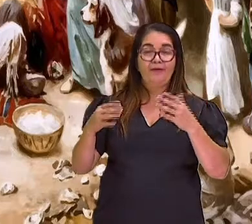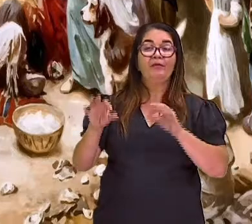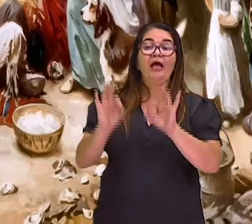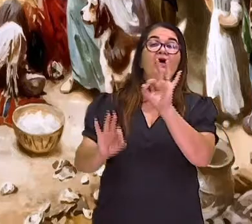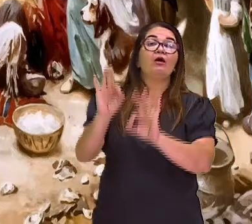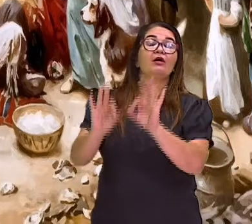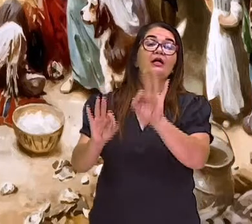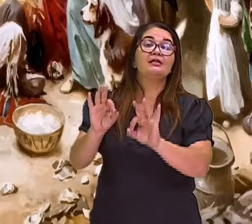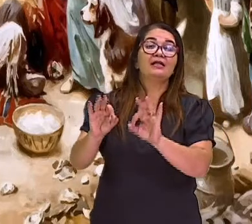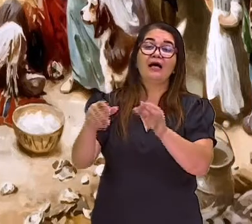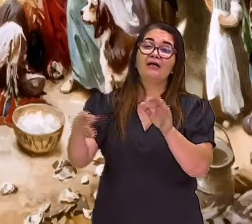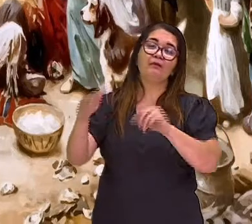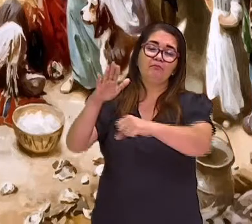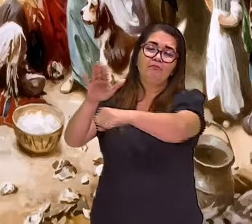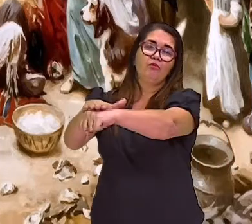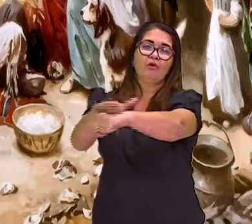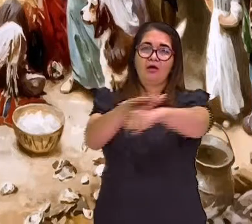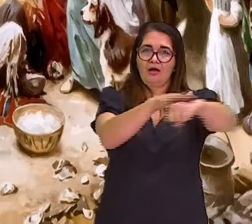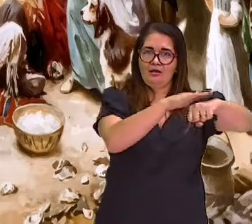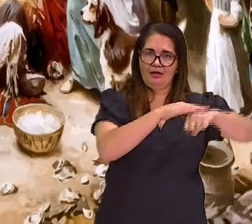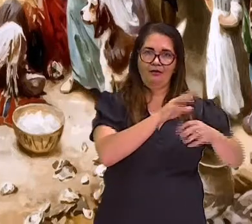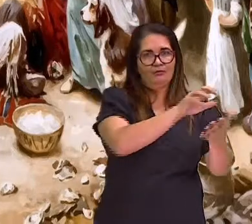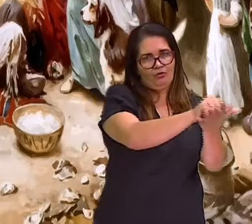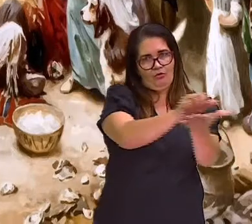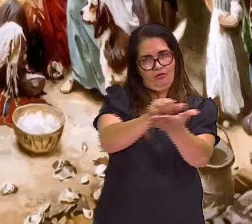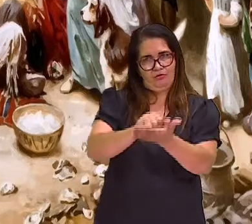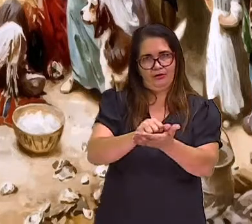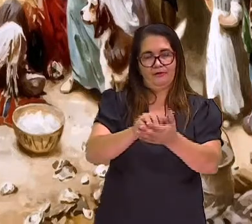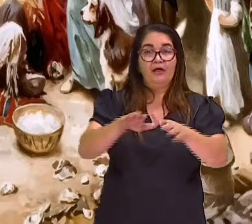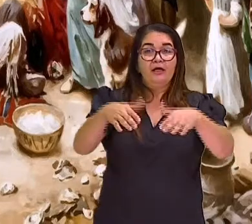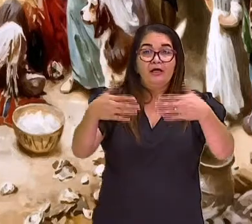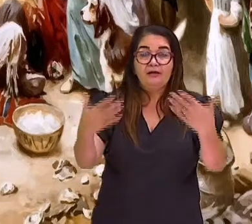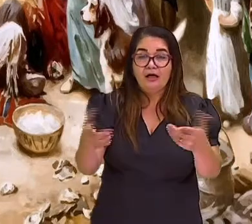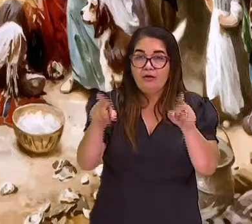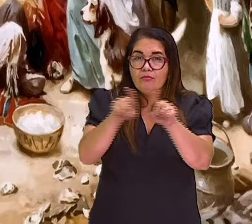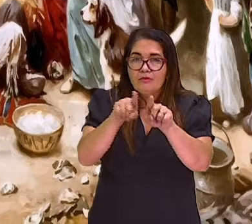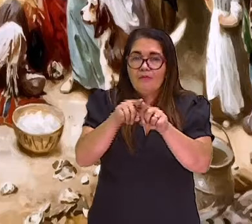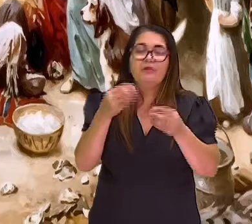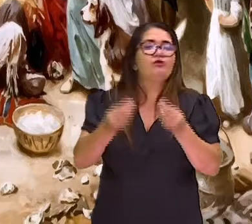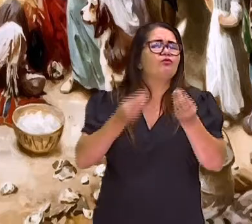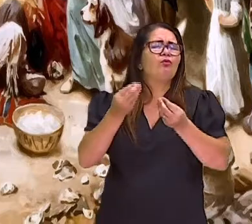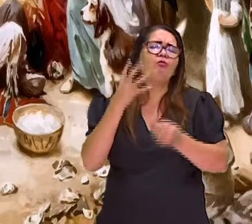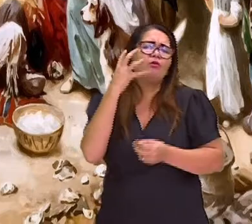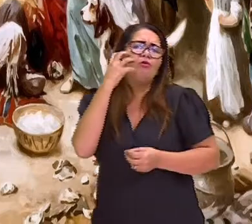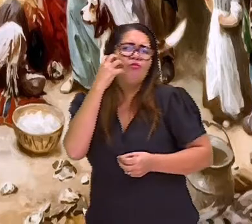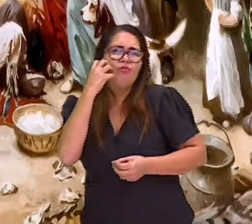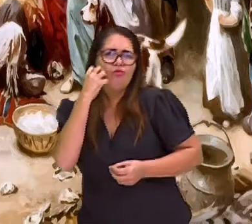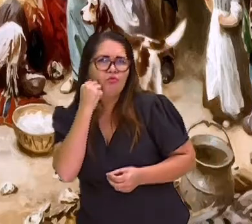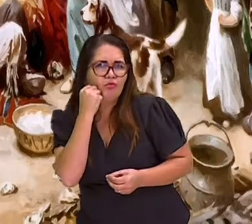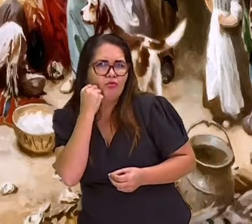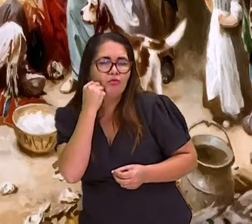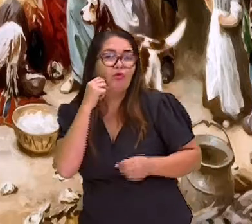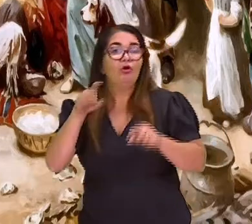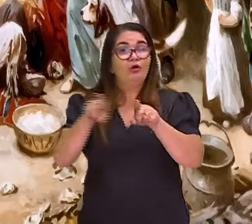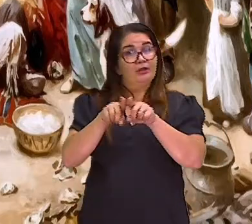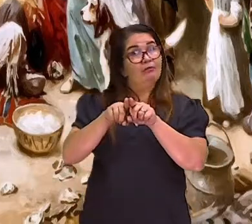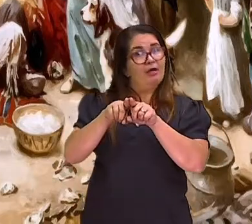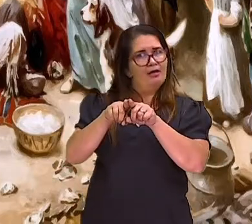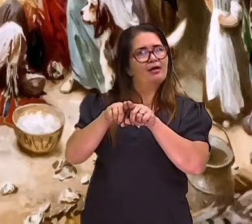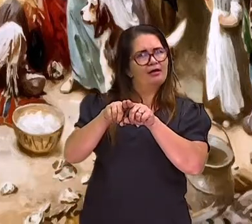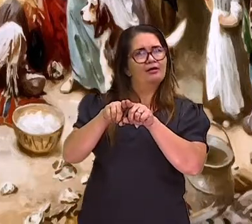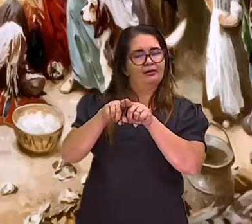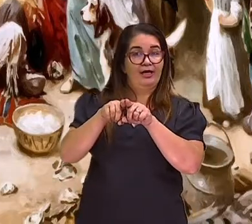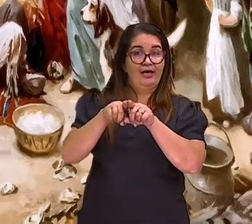de exploração. Nesse sistema, o lucro obtido através da exportação dos